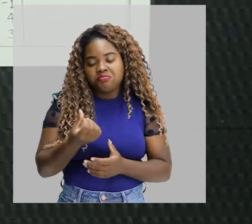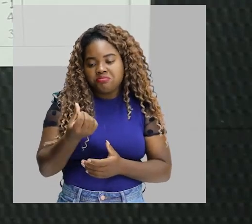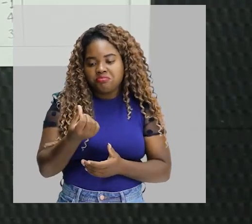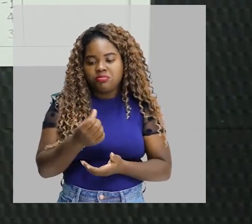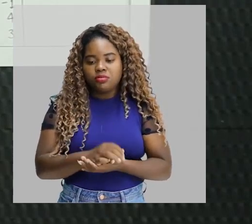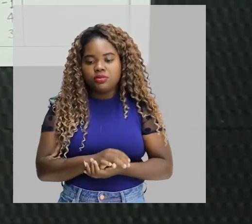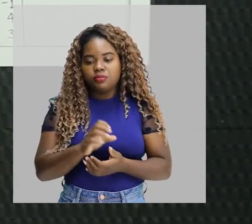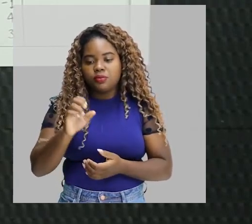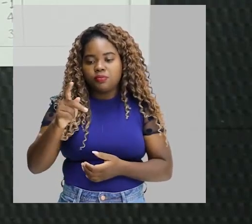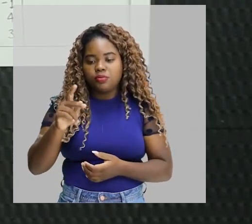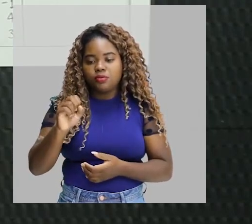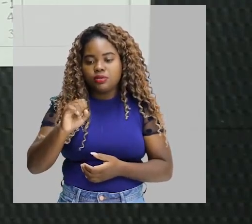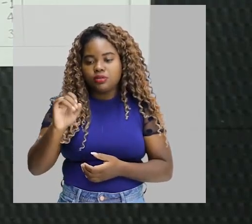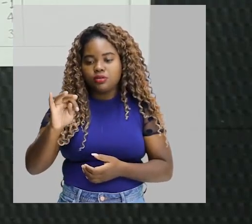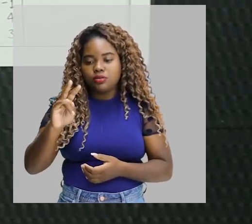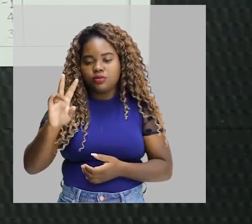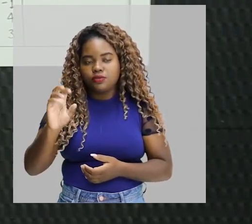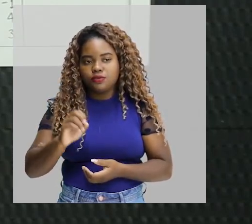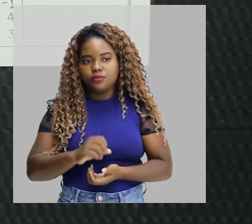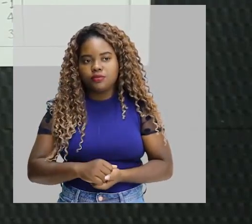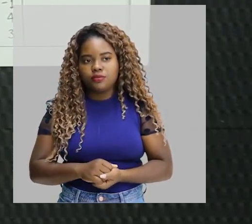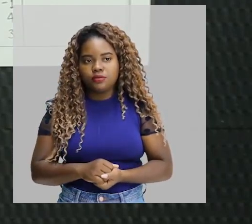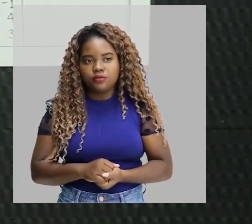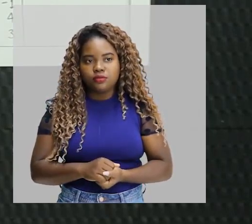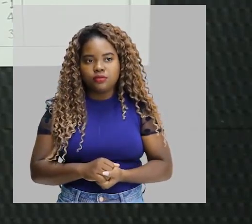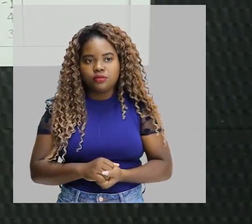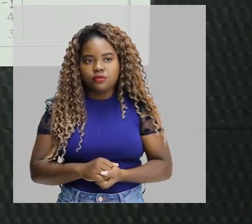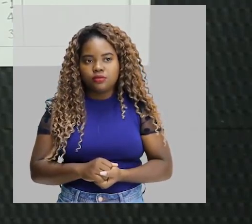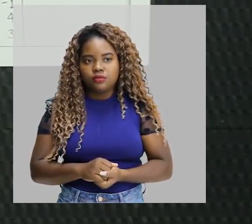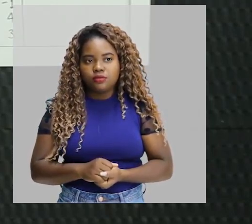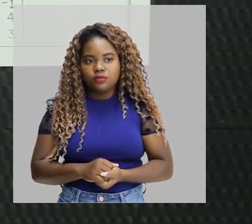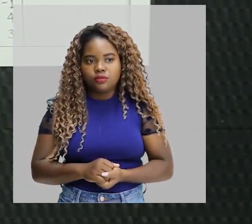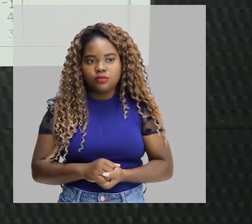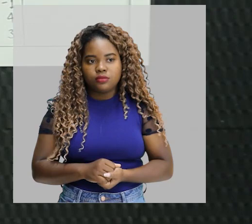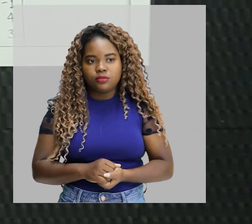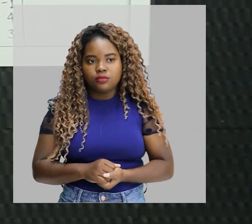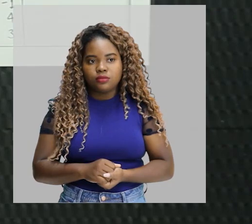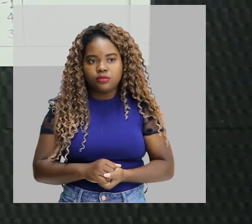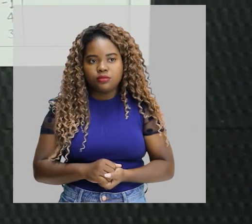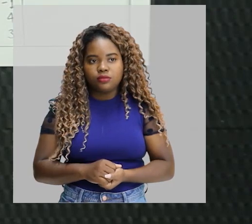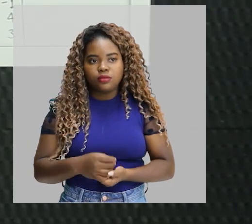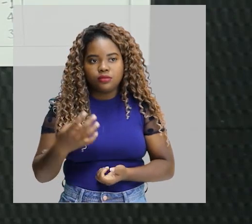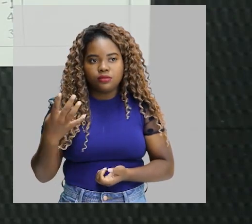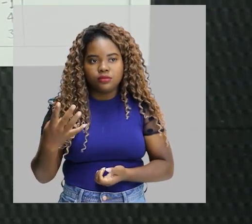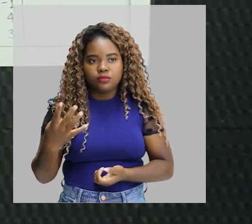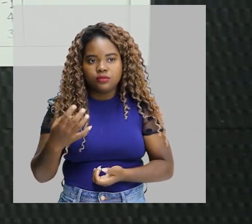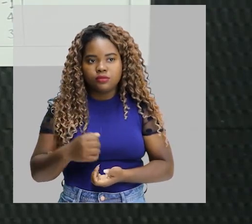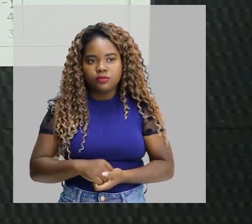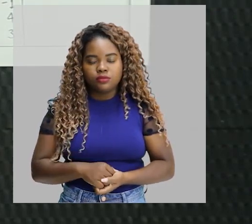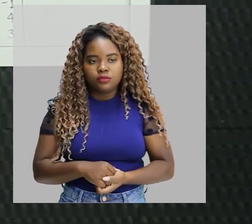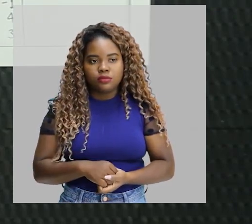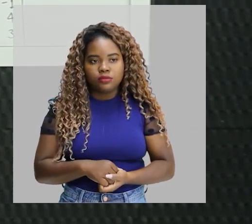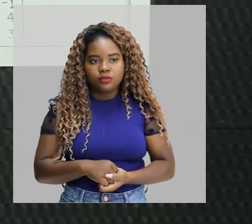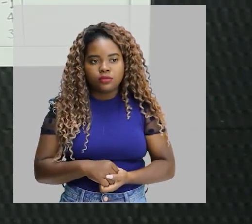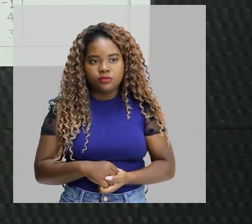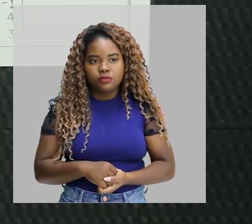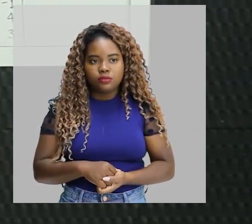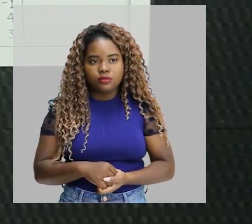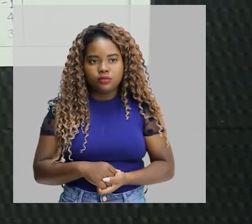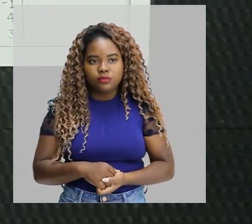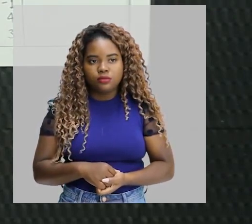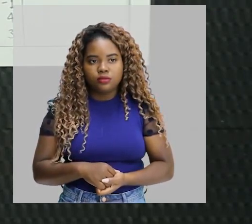tá aqui um vezes quatro vezes um da quatro da Positivo fica positivo mesmo 4 Beleza